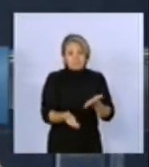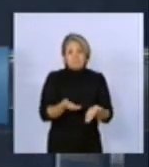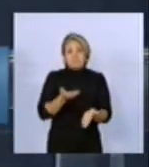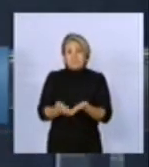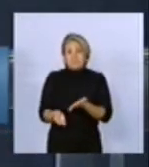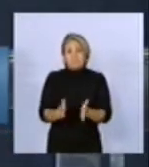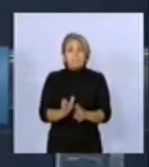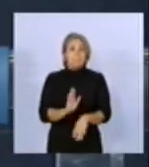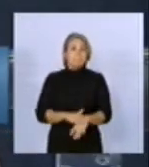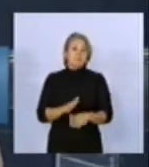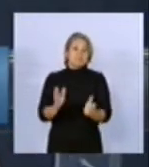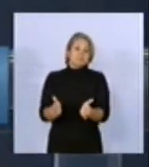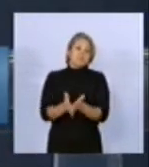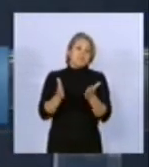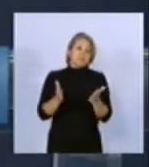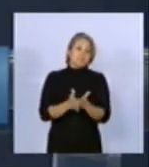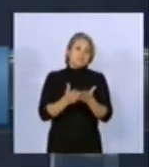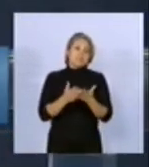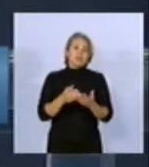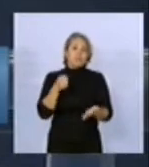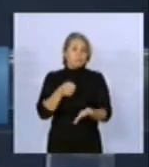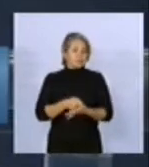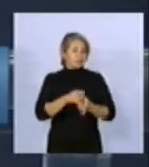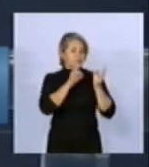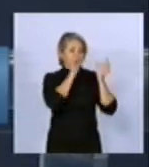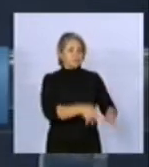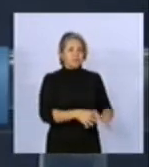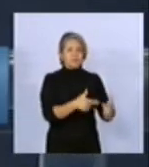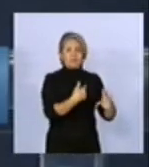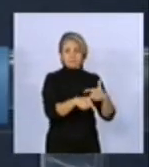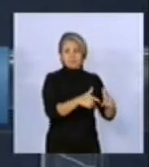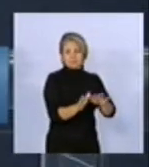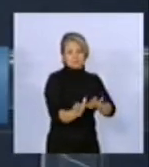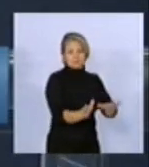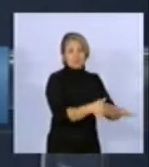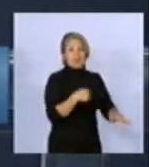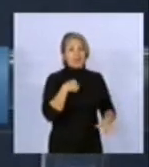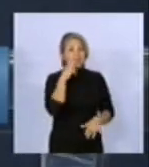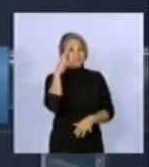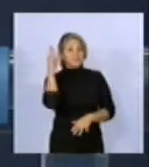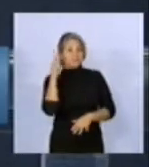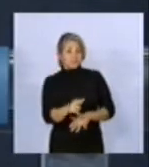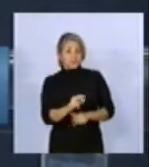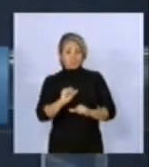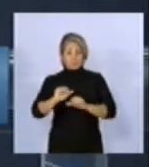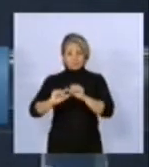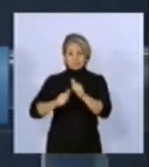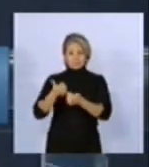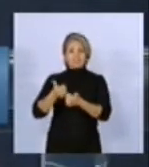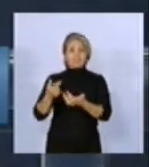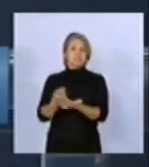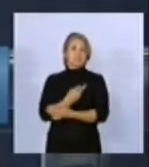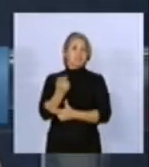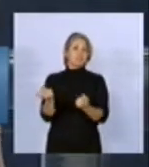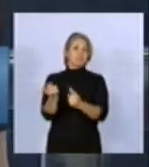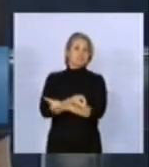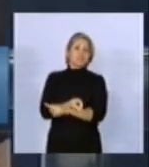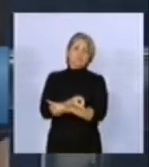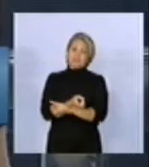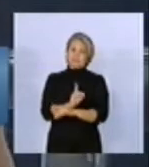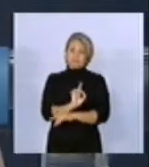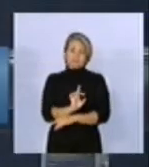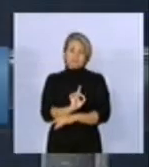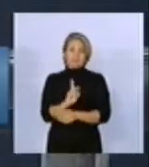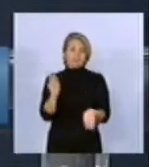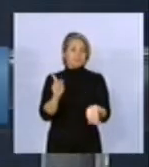e obrigados a sair da produção e com isso a gente vê uma reforma agrária ao contrário acontecendo isso não é